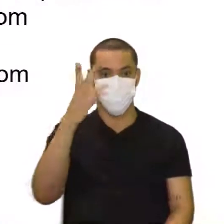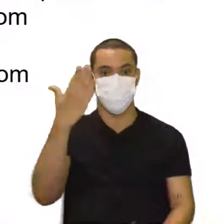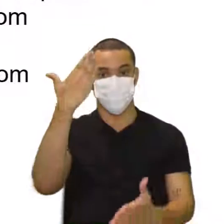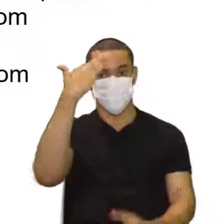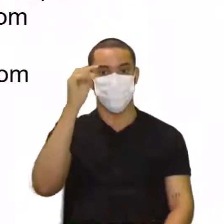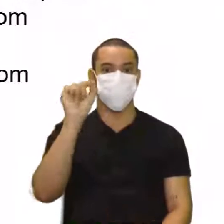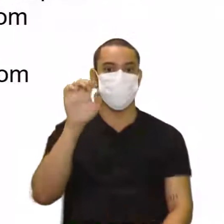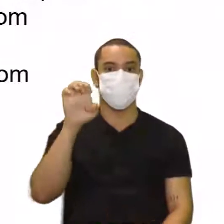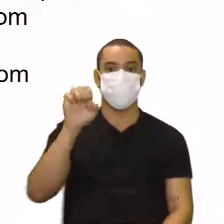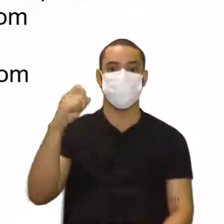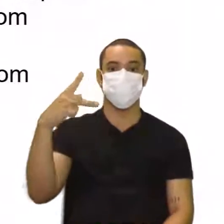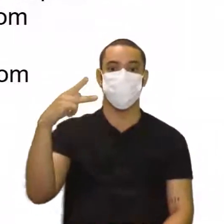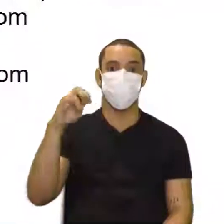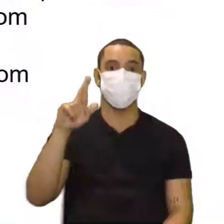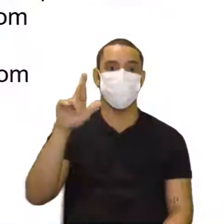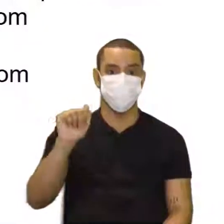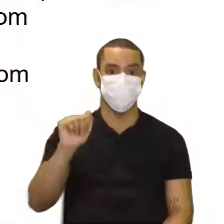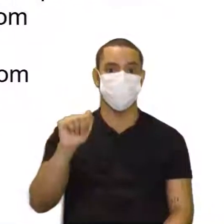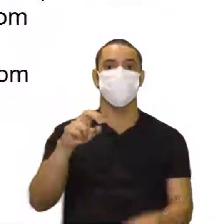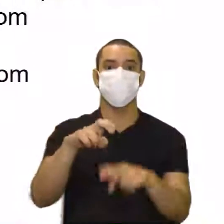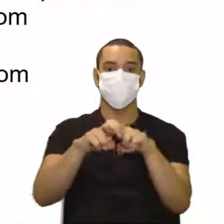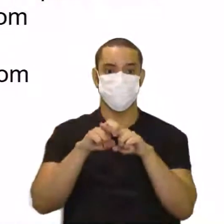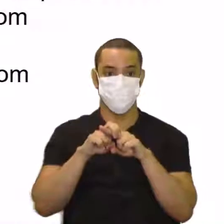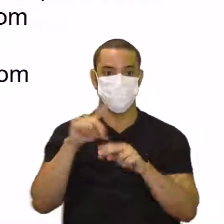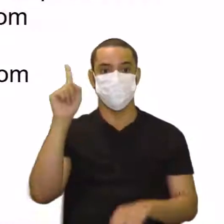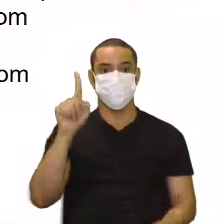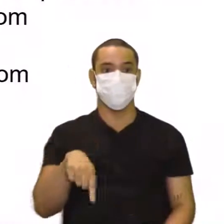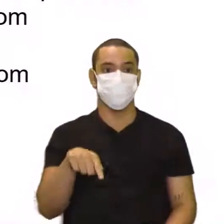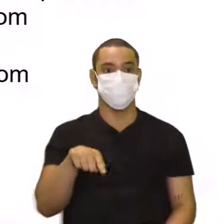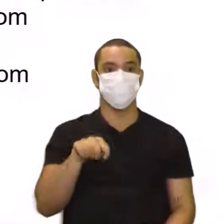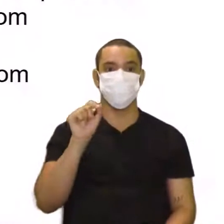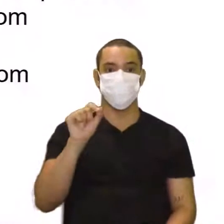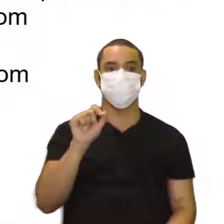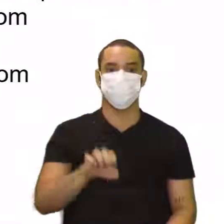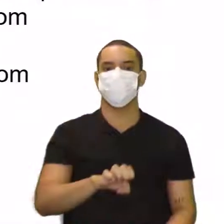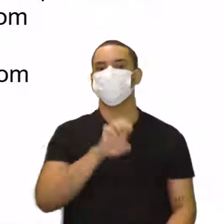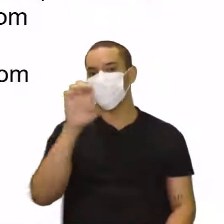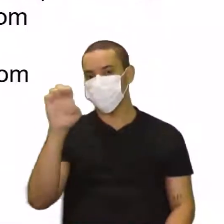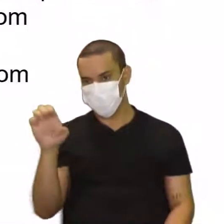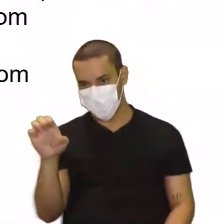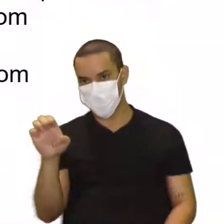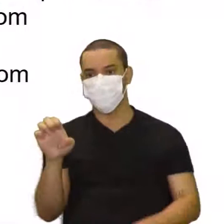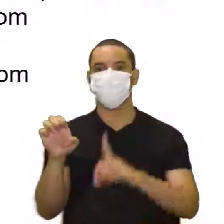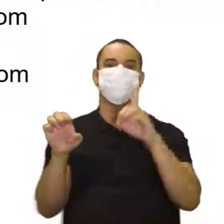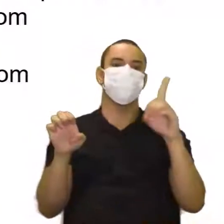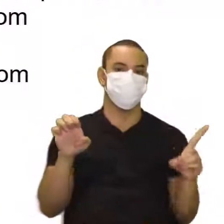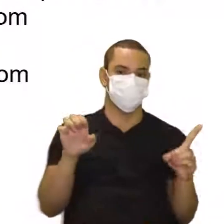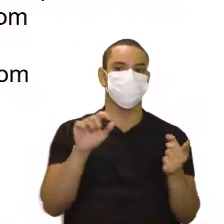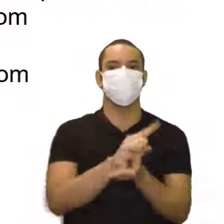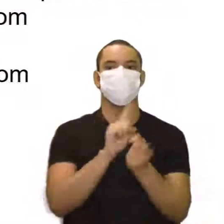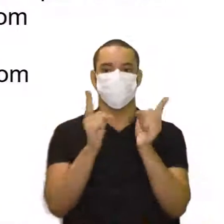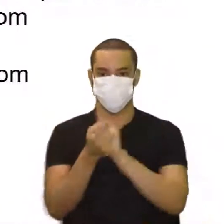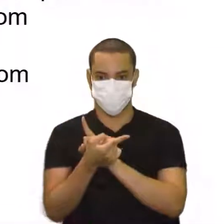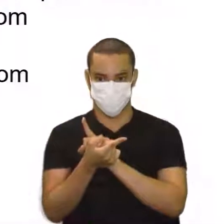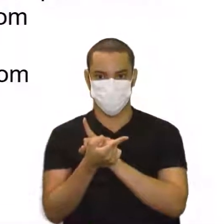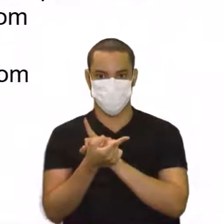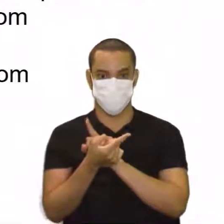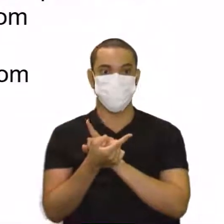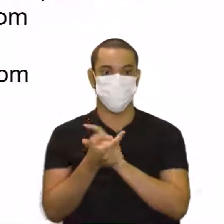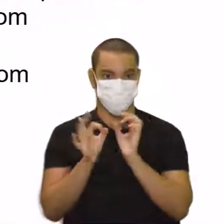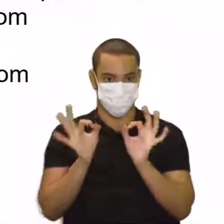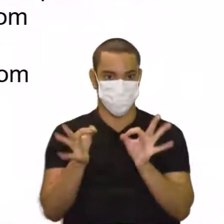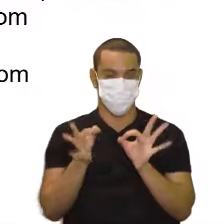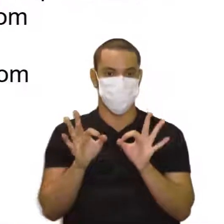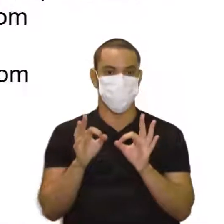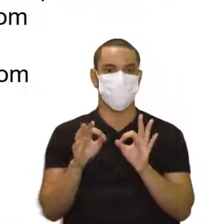Então, eu vou mover a espira para a esquerda e o ímã para a direita com polaridade invertida, tá bom? E aqui nesse